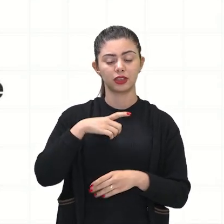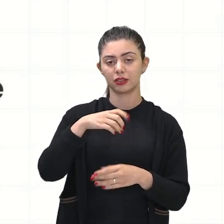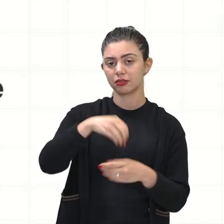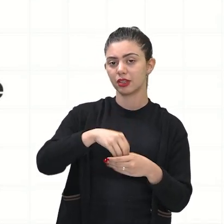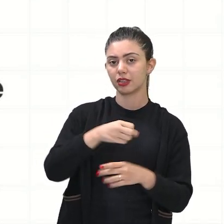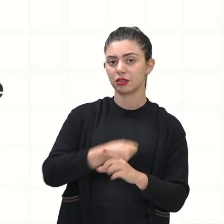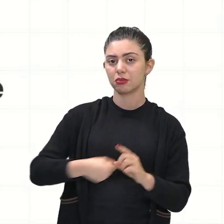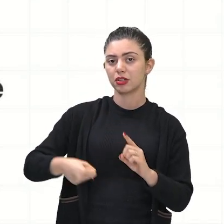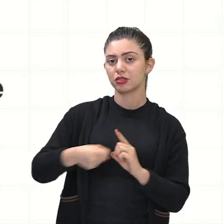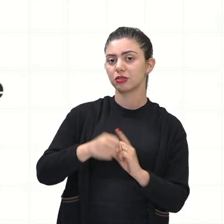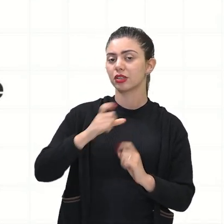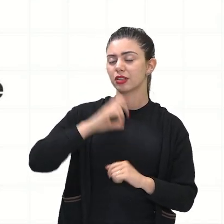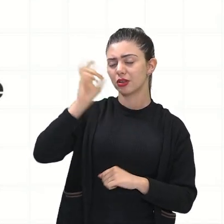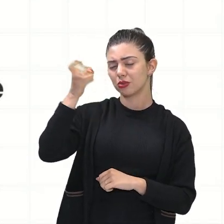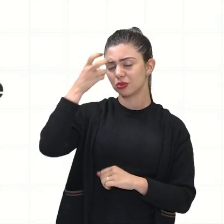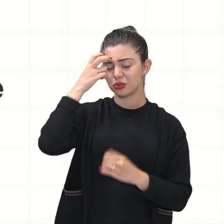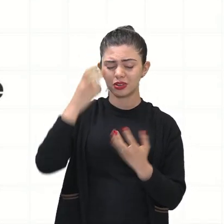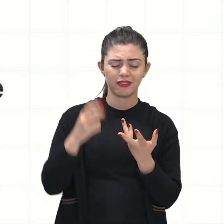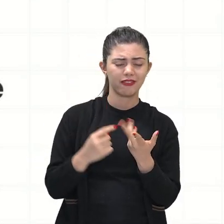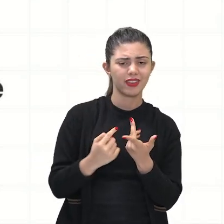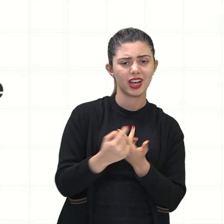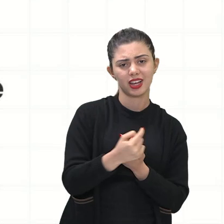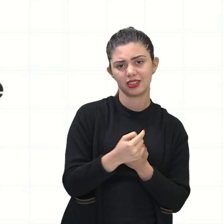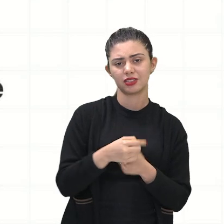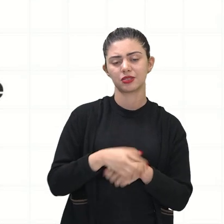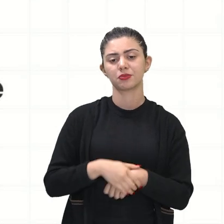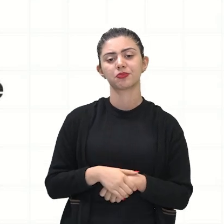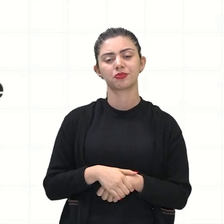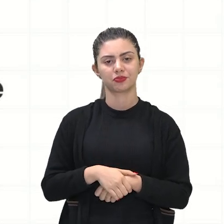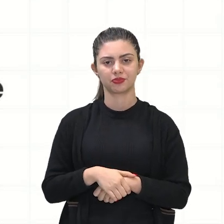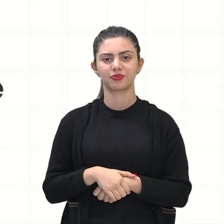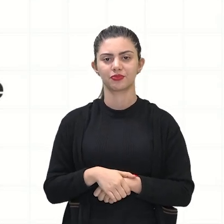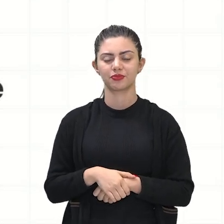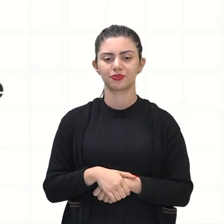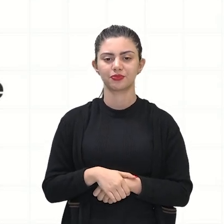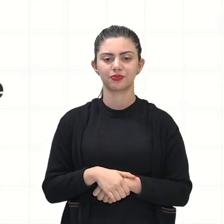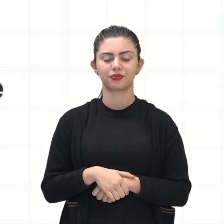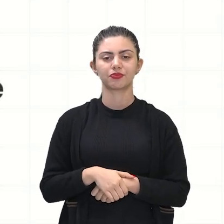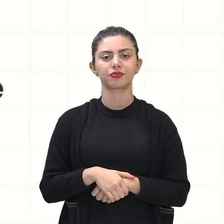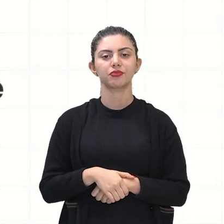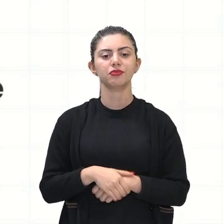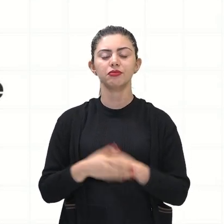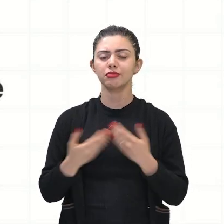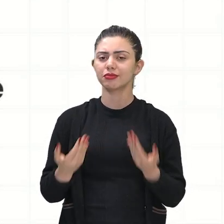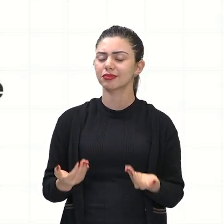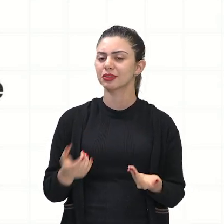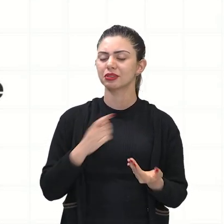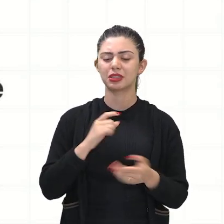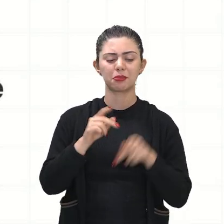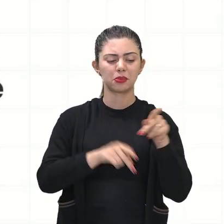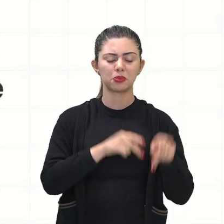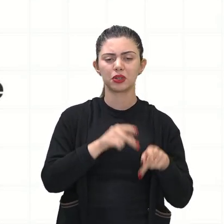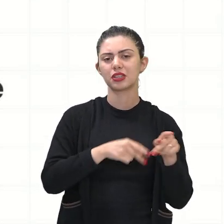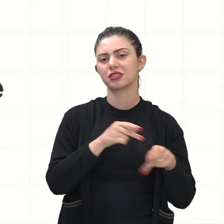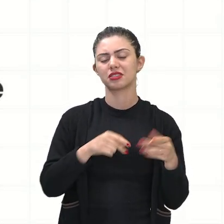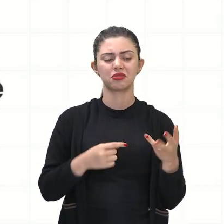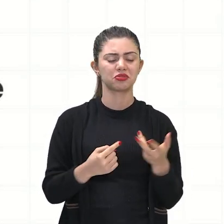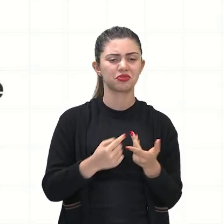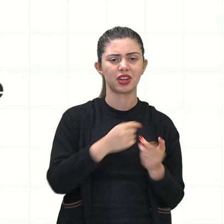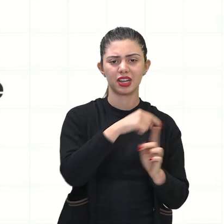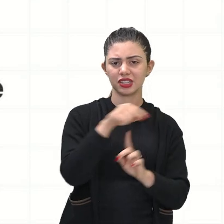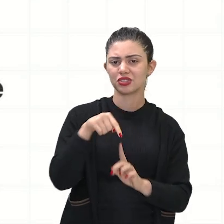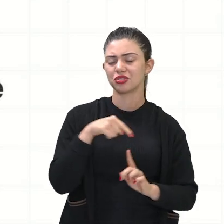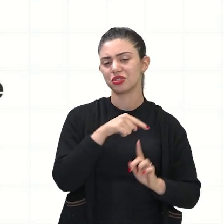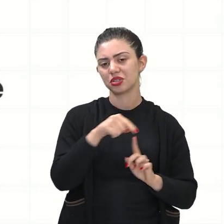sociedade multicultural, onde nós temos a presença de várias culturas, de vários povos. E